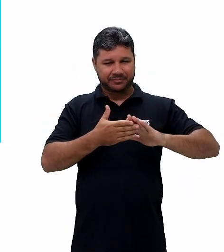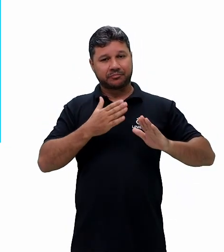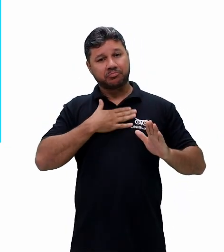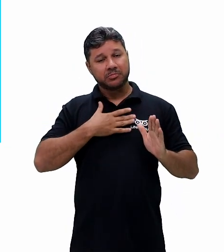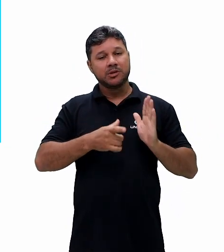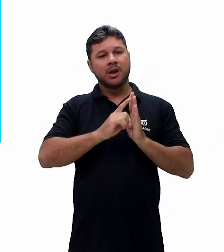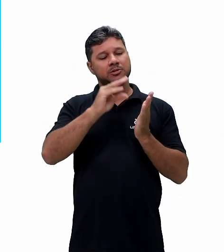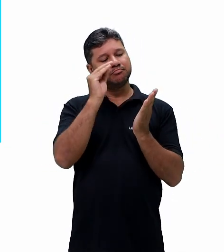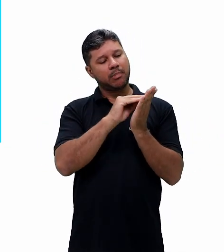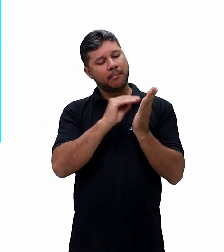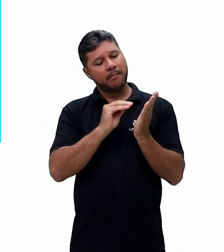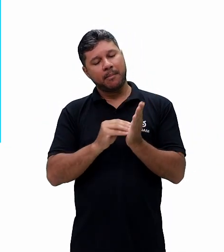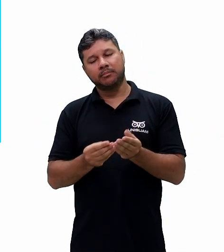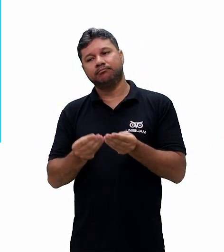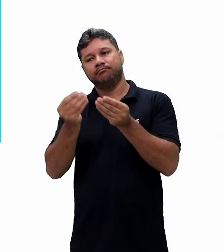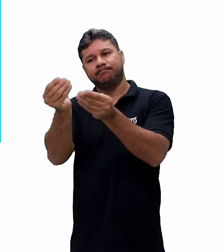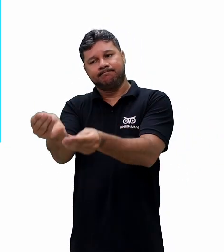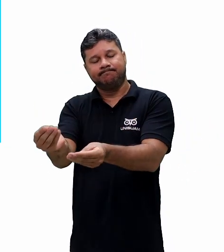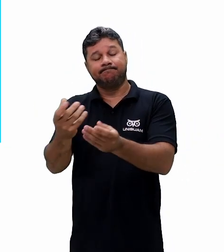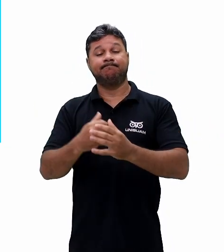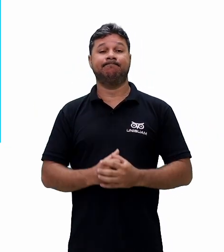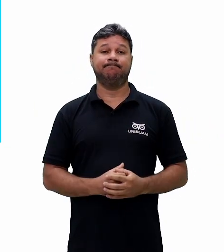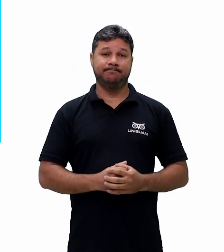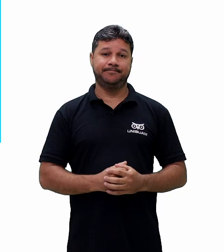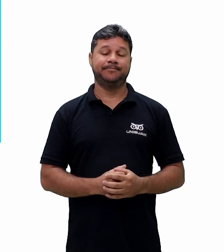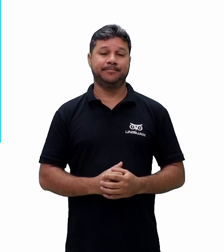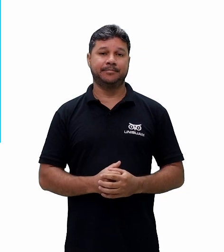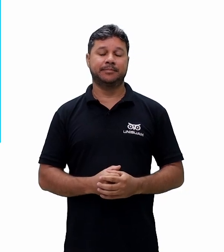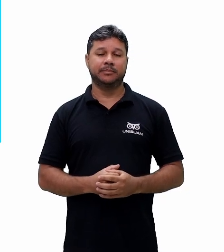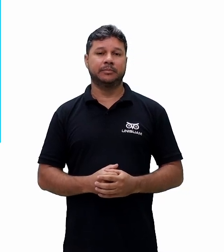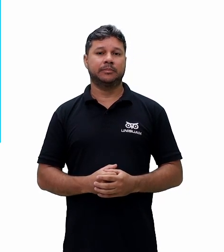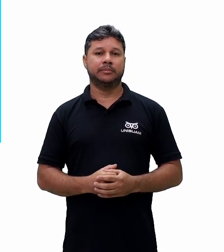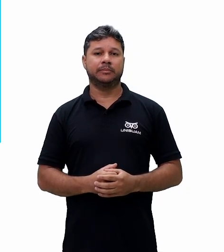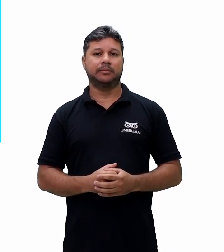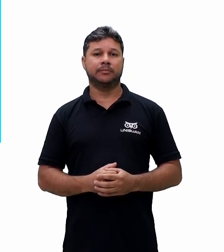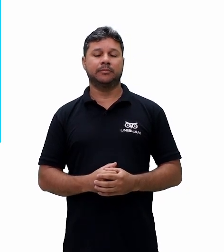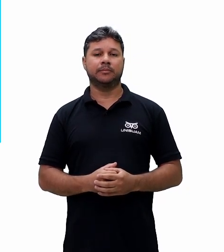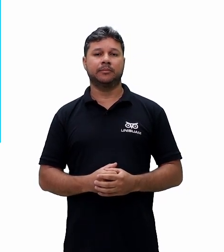programa de alongamento que eu prescrevi.